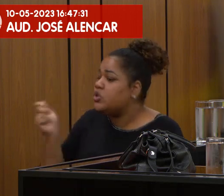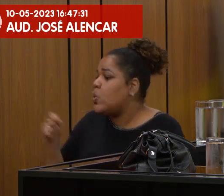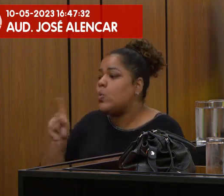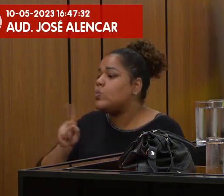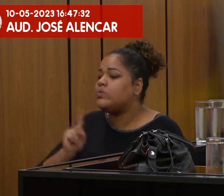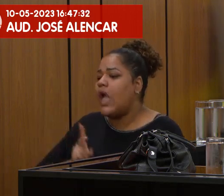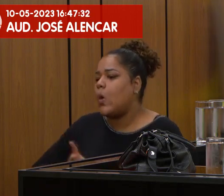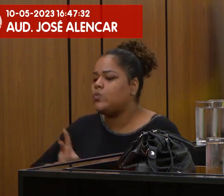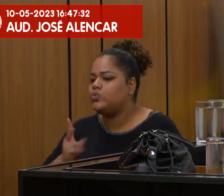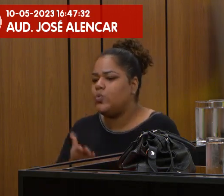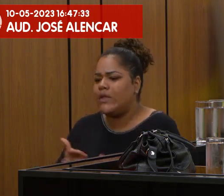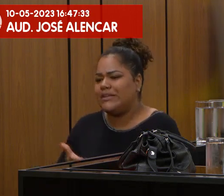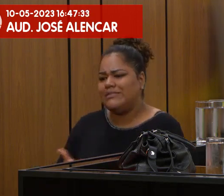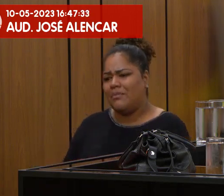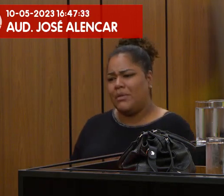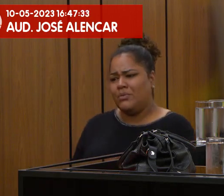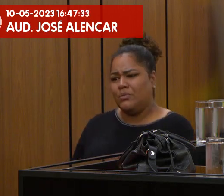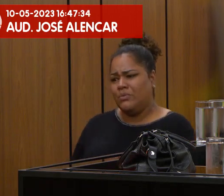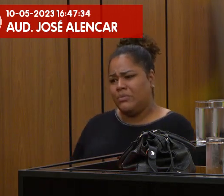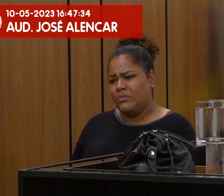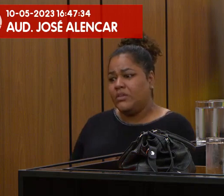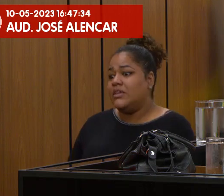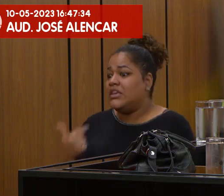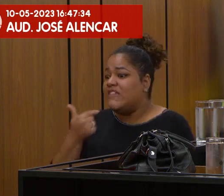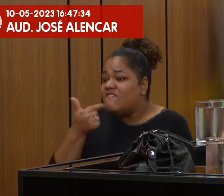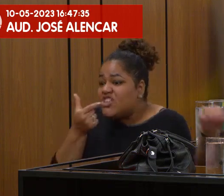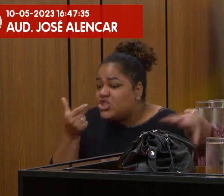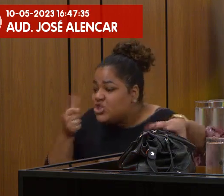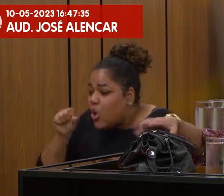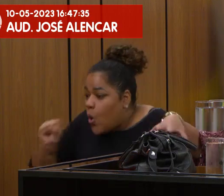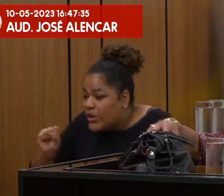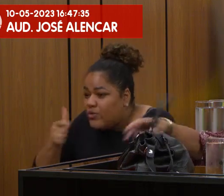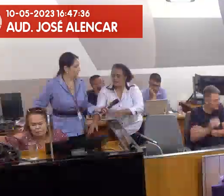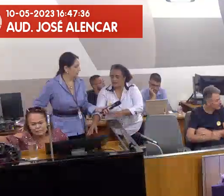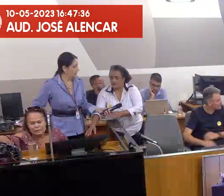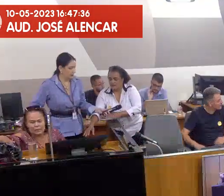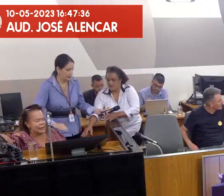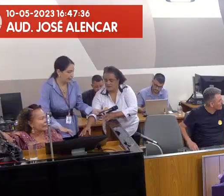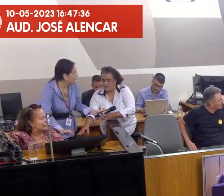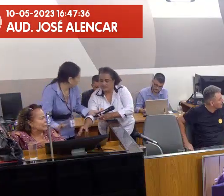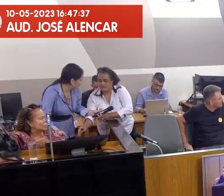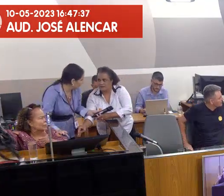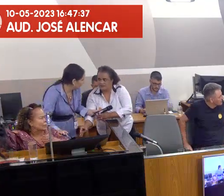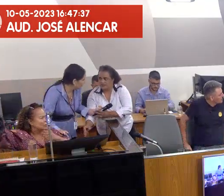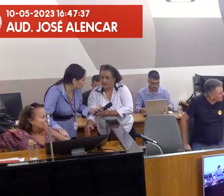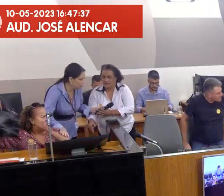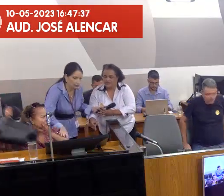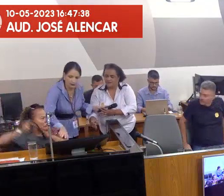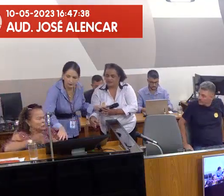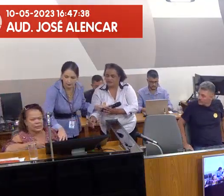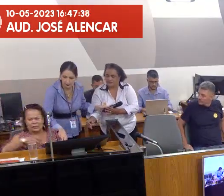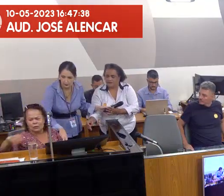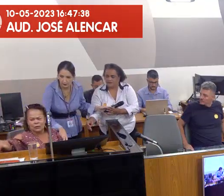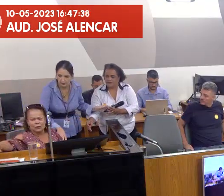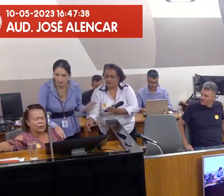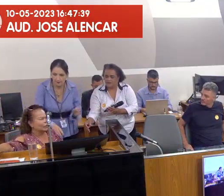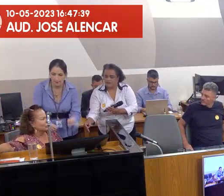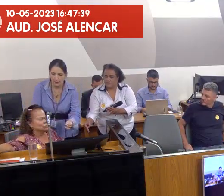o tratamento e ficou mesmo tô 28.000 certo Dona Sônia